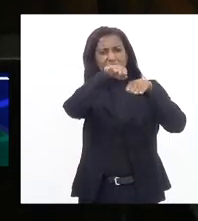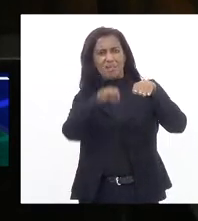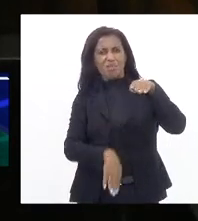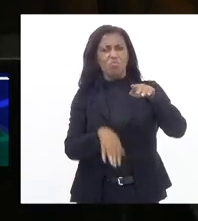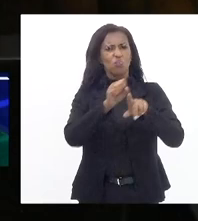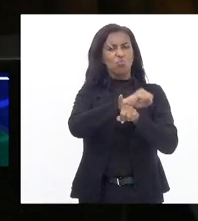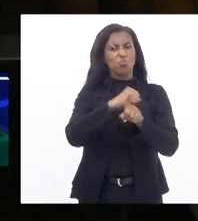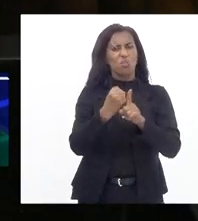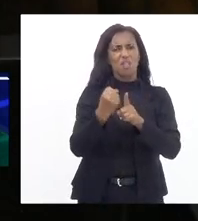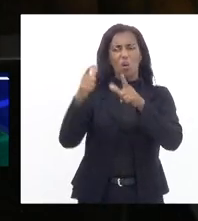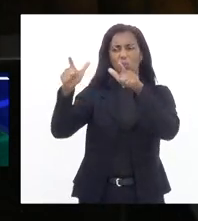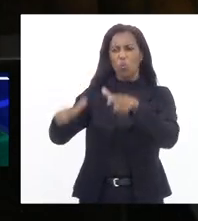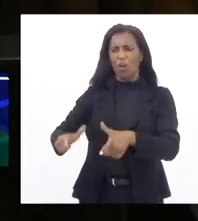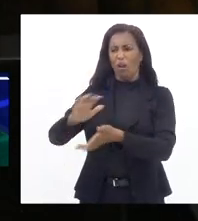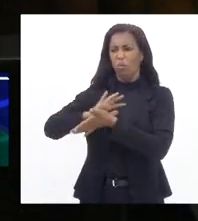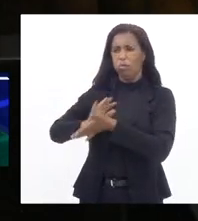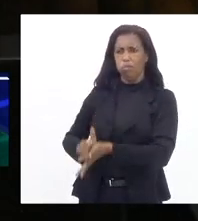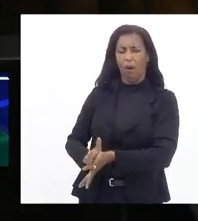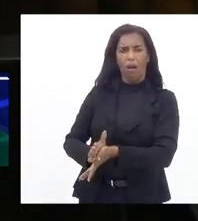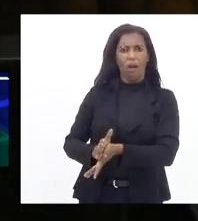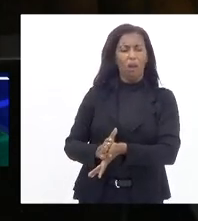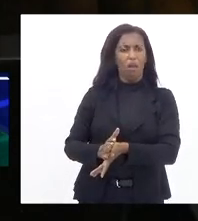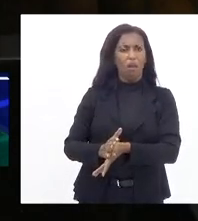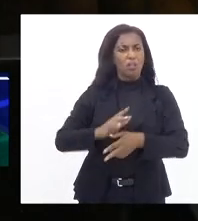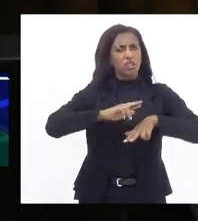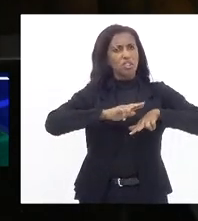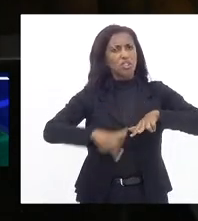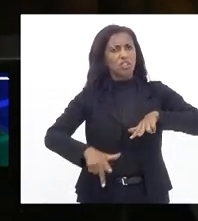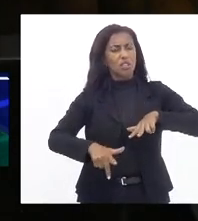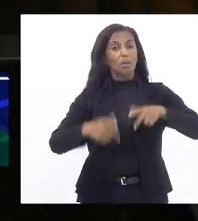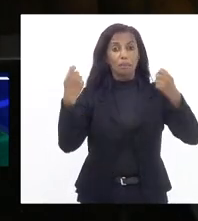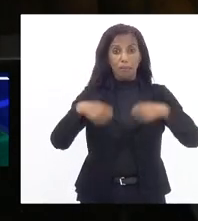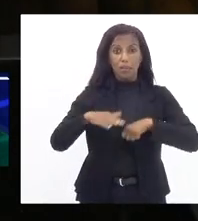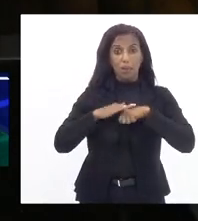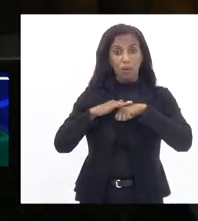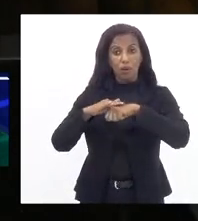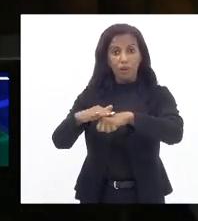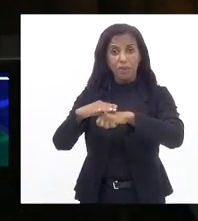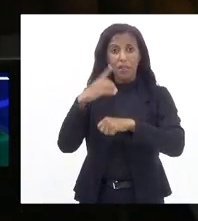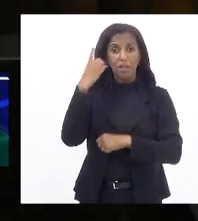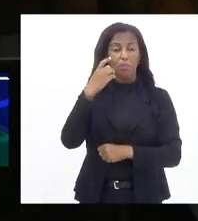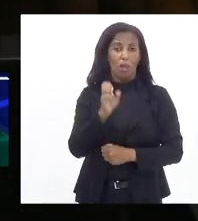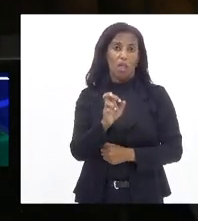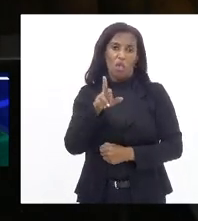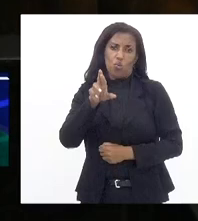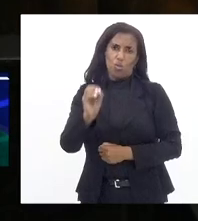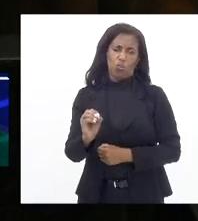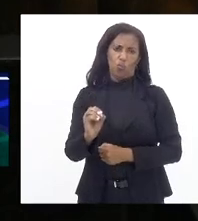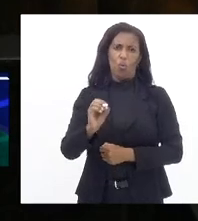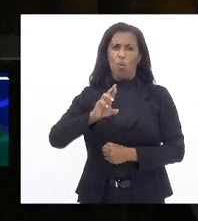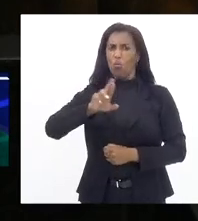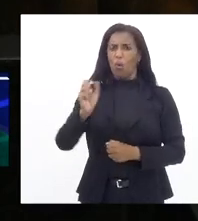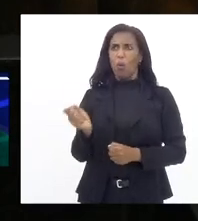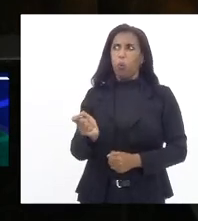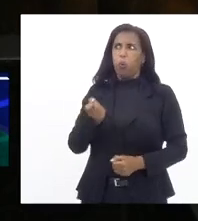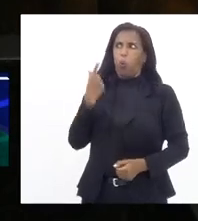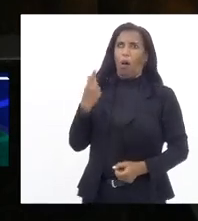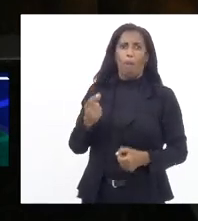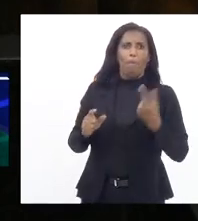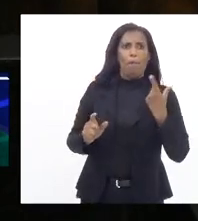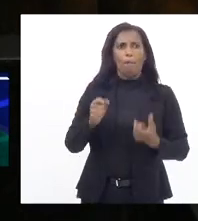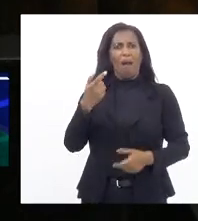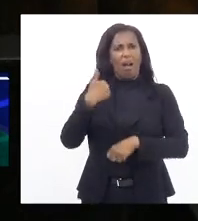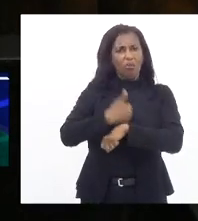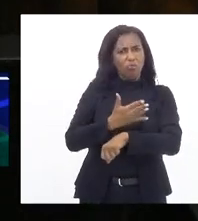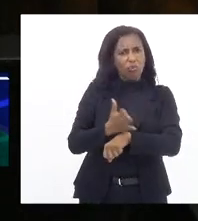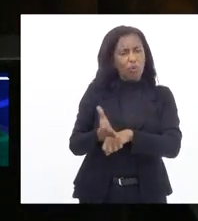sociais, regionais, raciais, de gênero. Temos que falar sobre isso, deputado Eurico Júnior. Então, não há que se estranhar que esse tema apareça toda hora. Tem que aparecer,